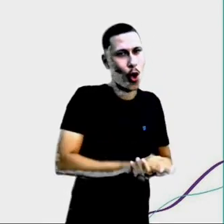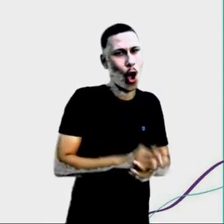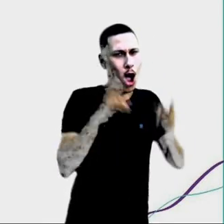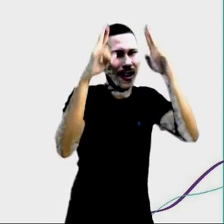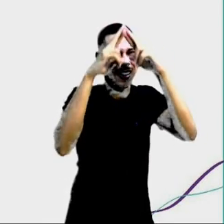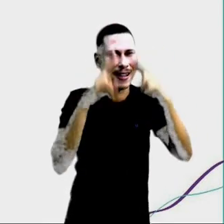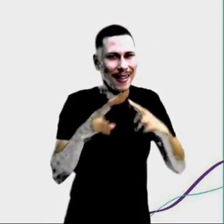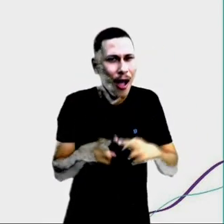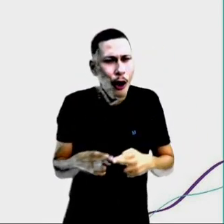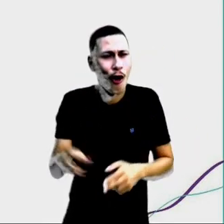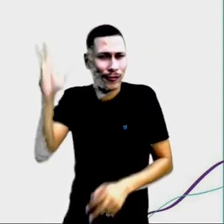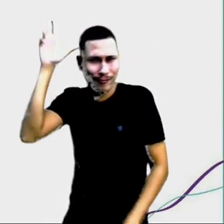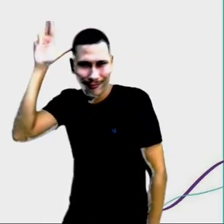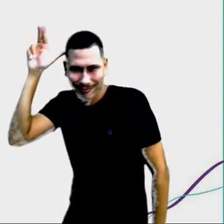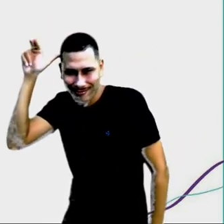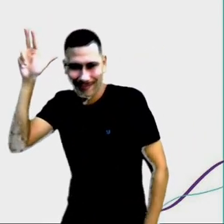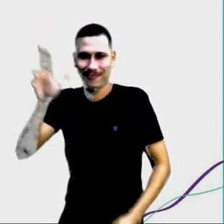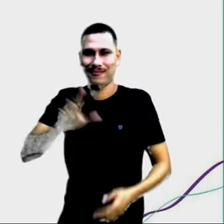jumento.